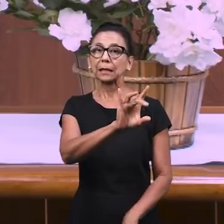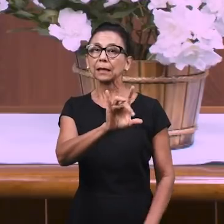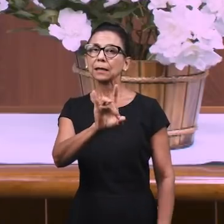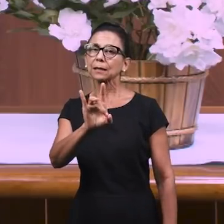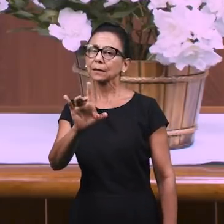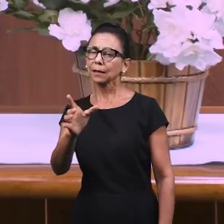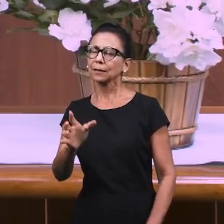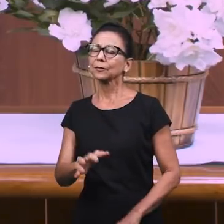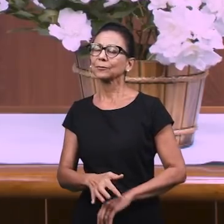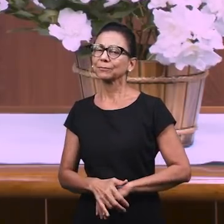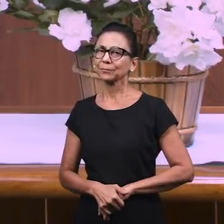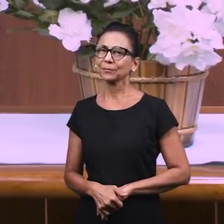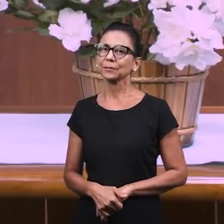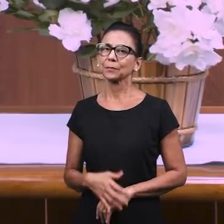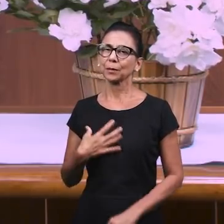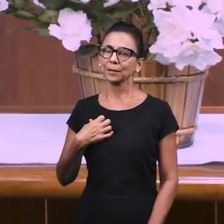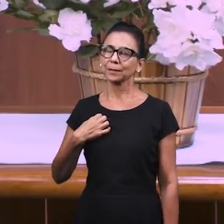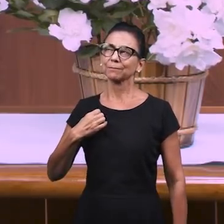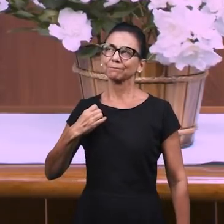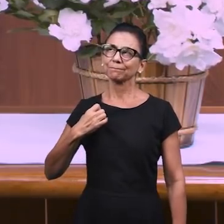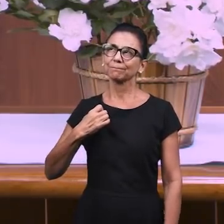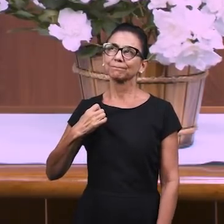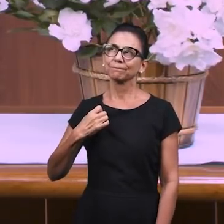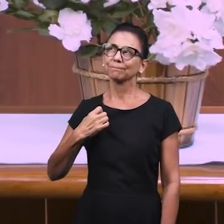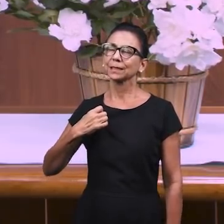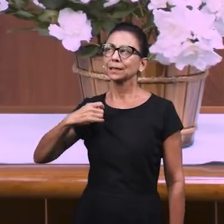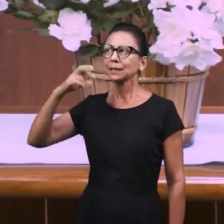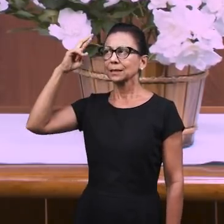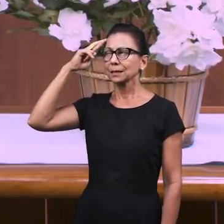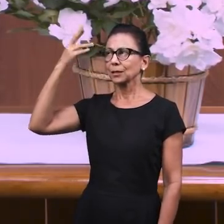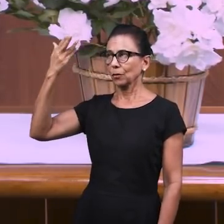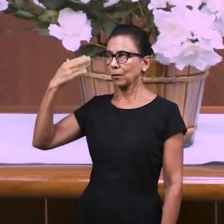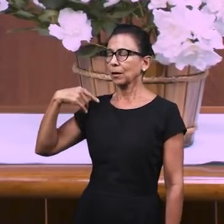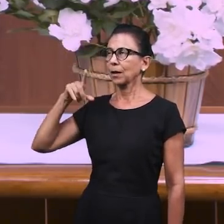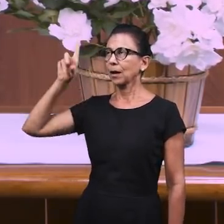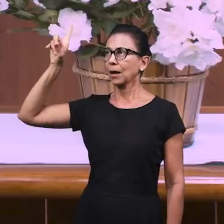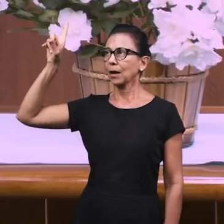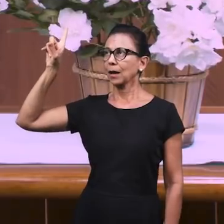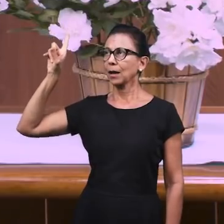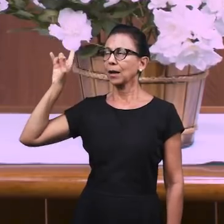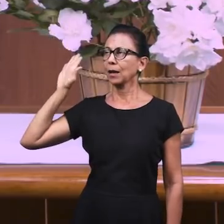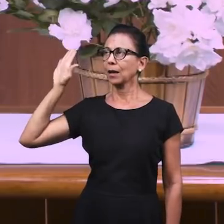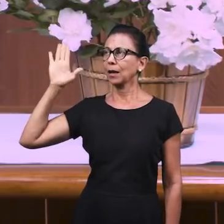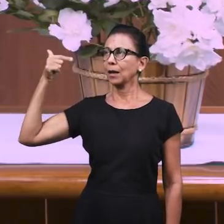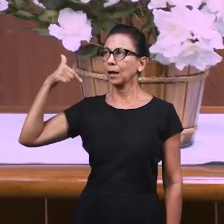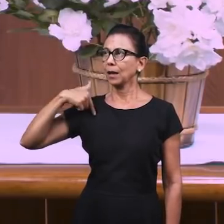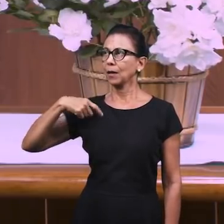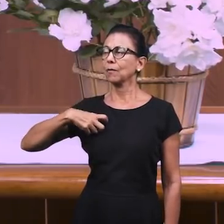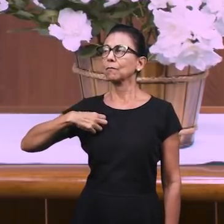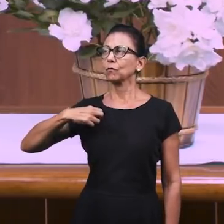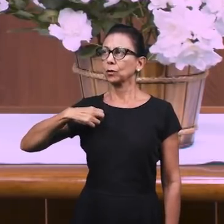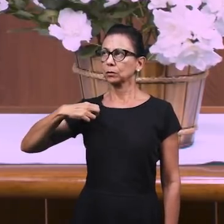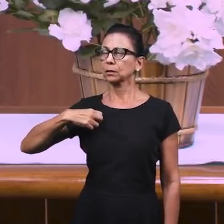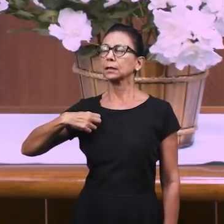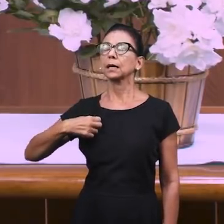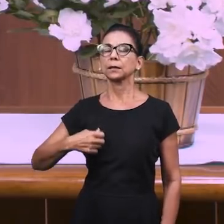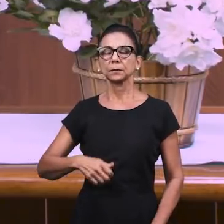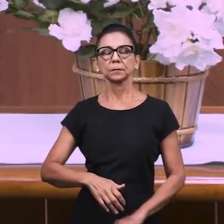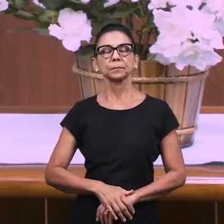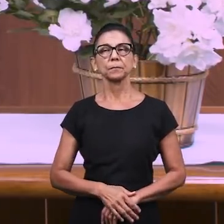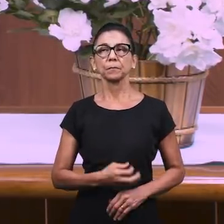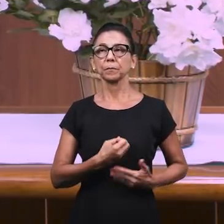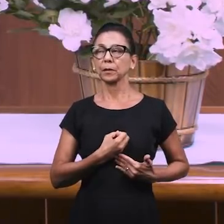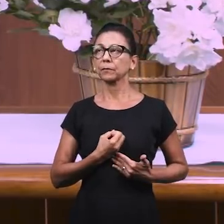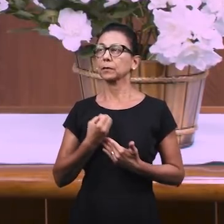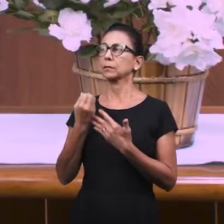cada jovem aí possa dizer aquilo que foi dito: Senhor, Tu podes contar comigo. Podes contar comigo.